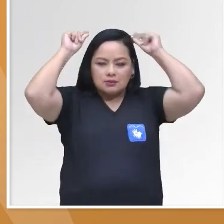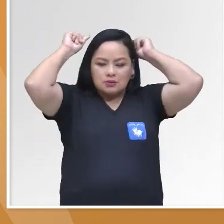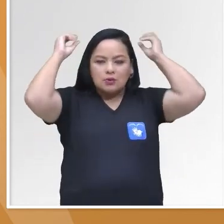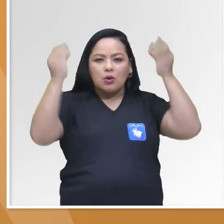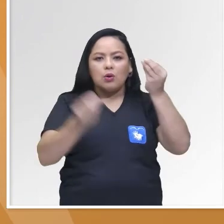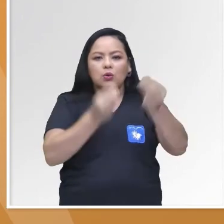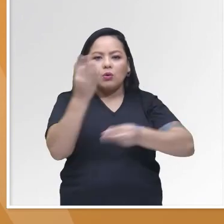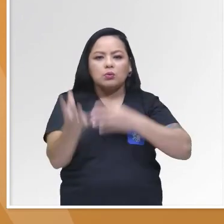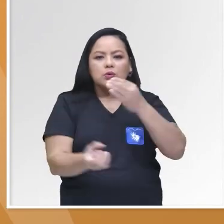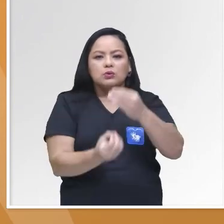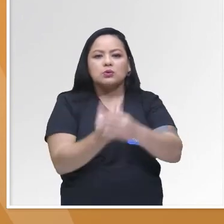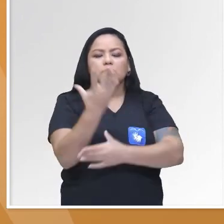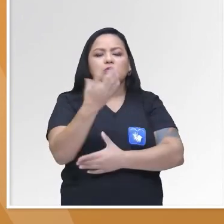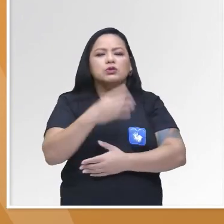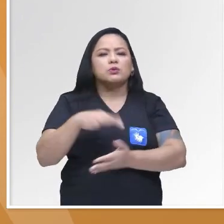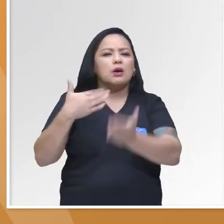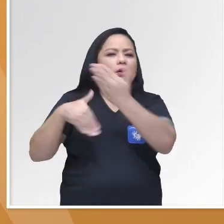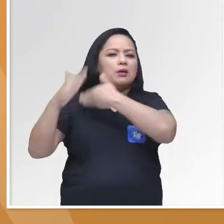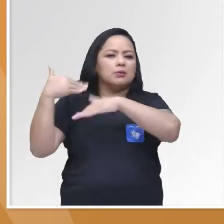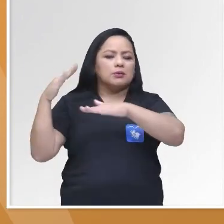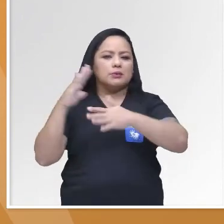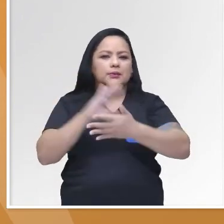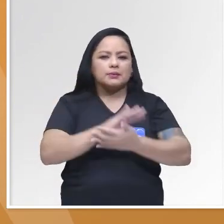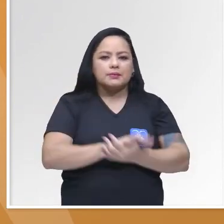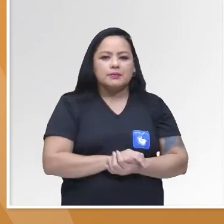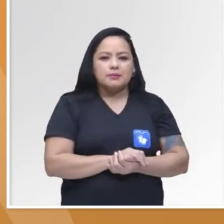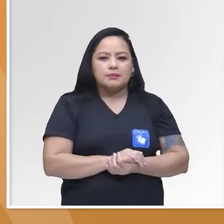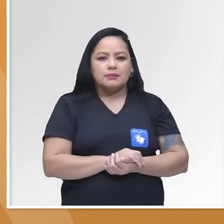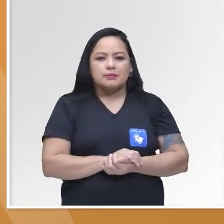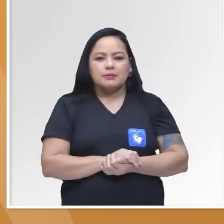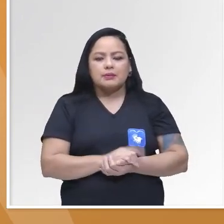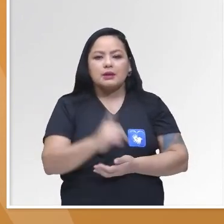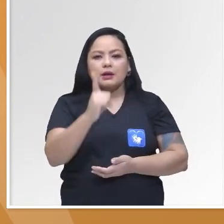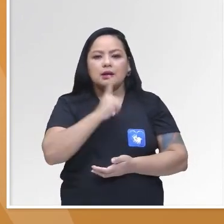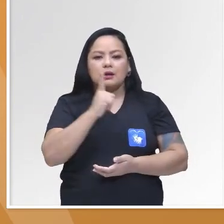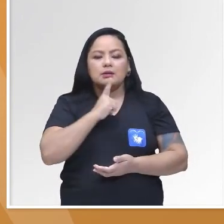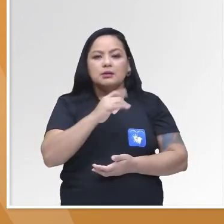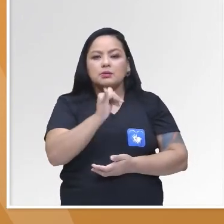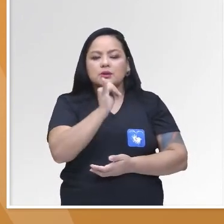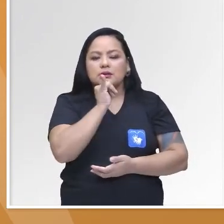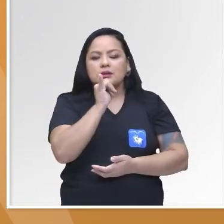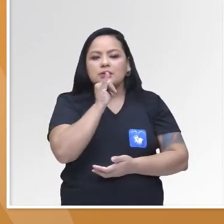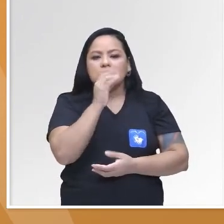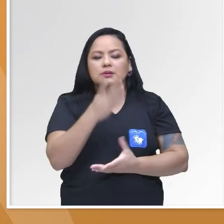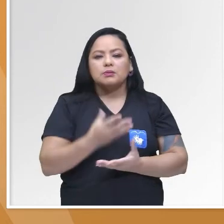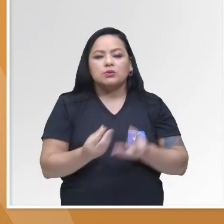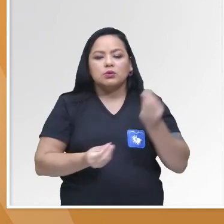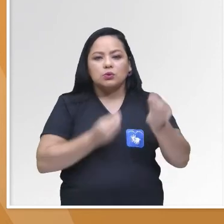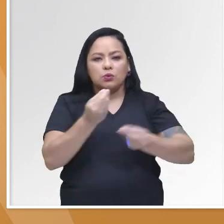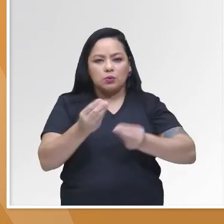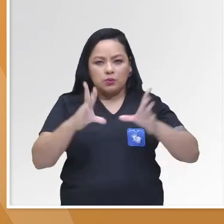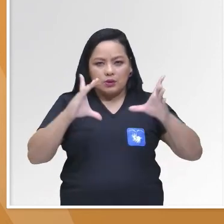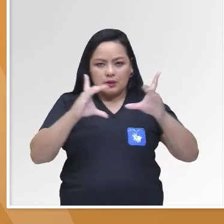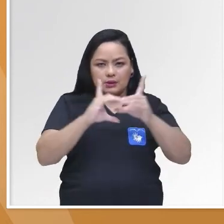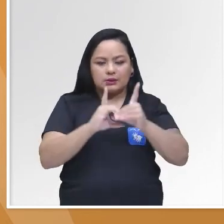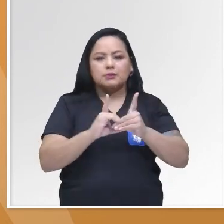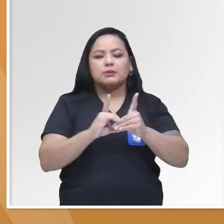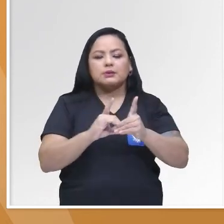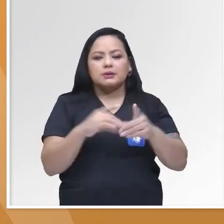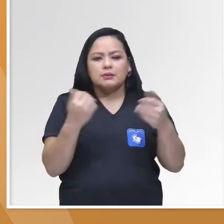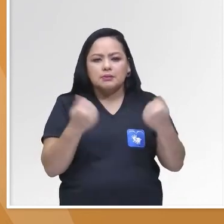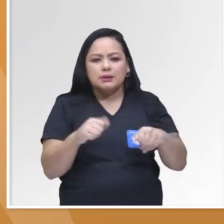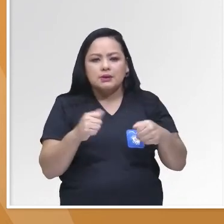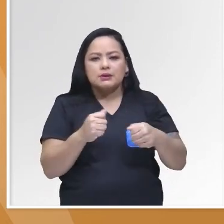surgiu lá na antiga Grécia. Temos alguns exemplos de como a democracia deve